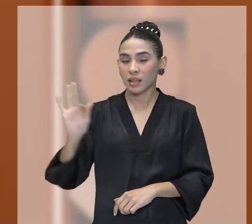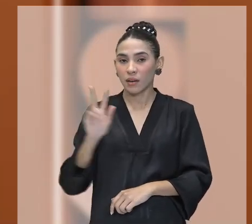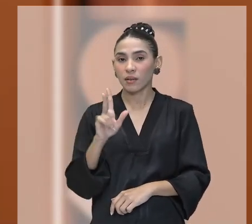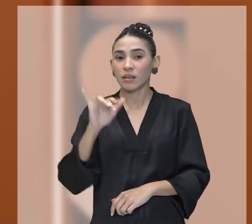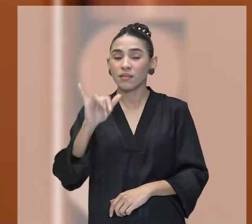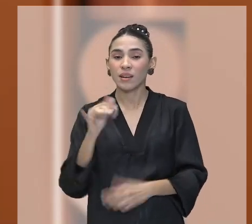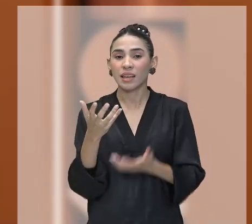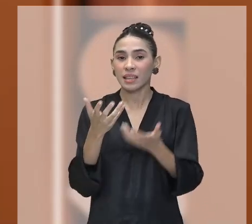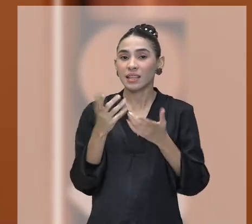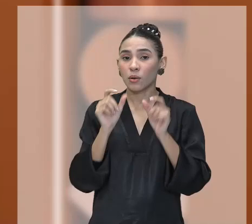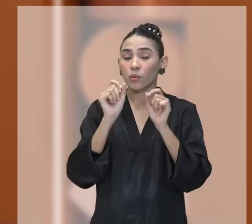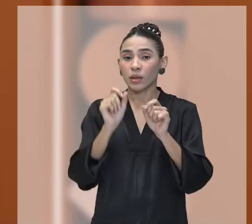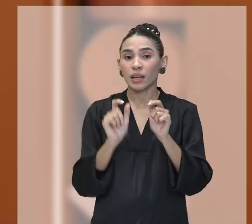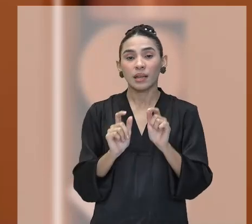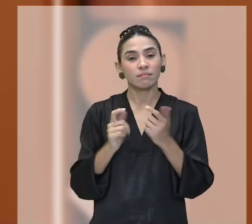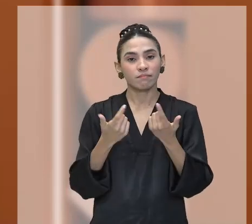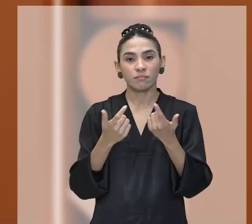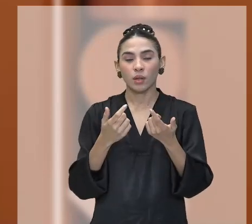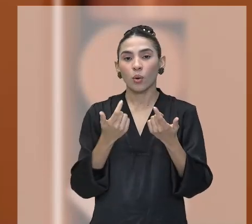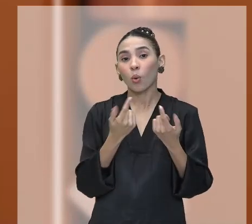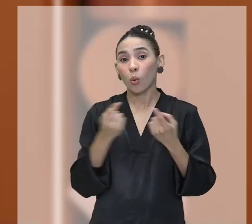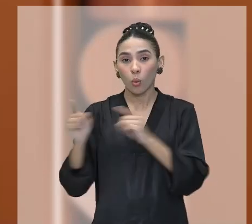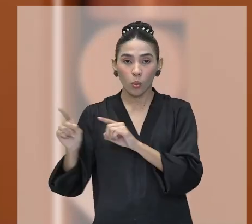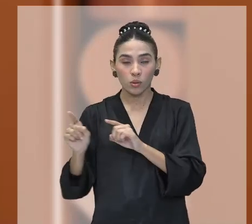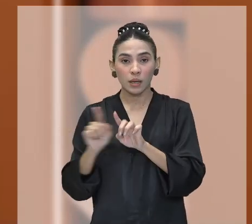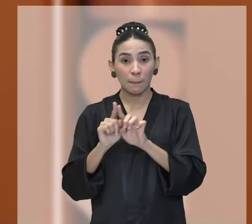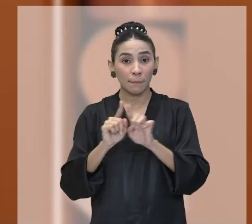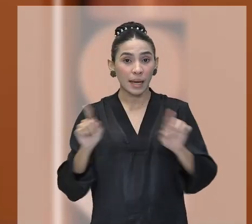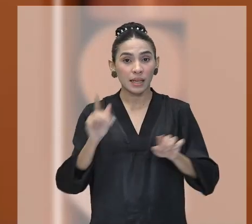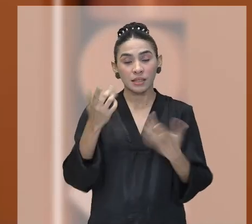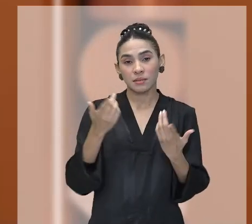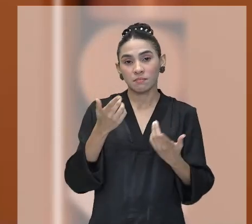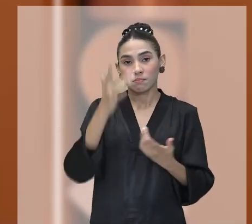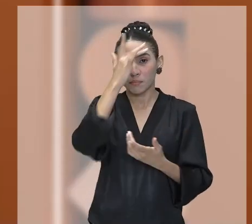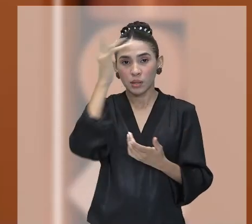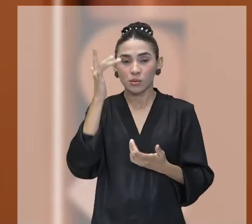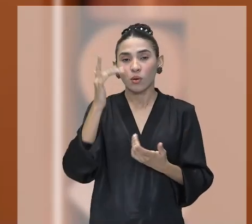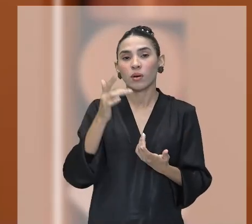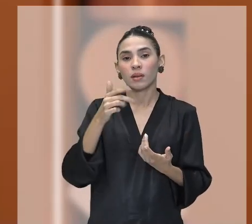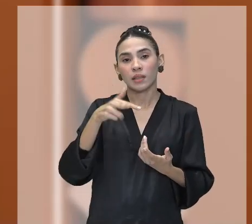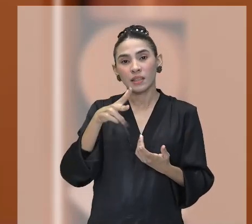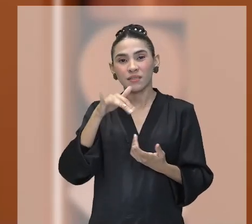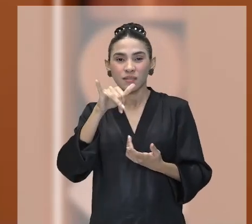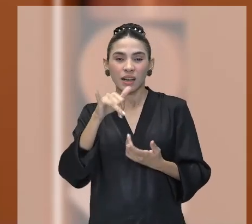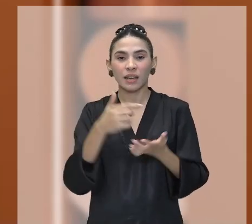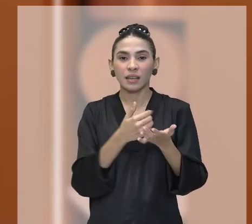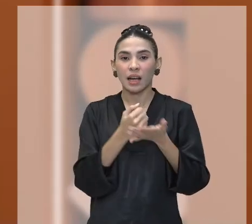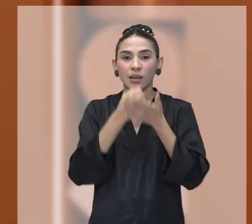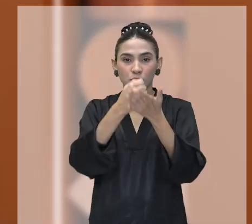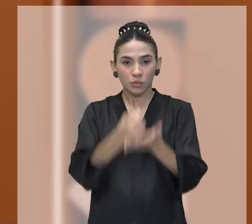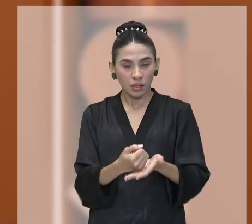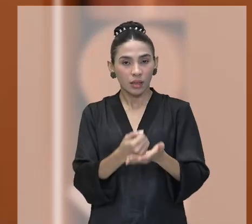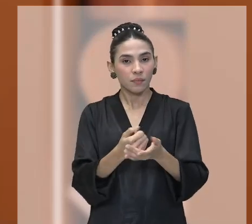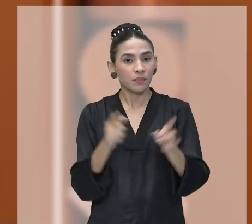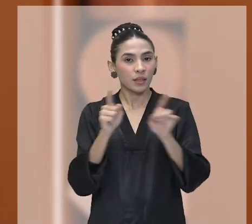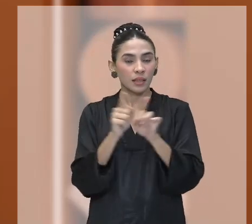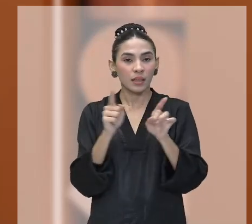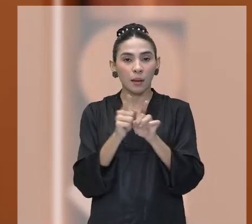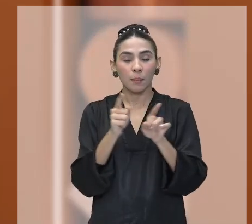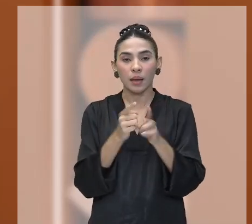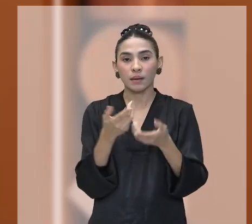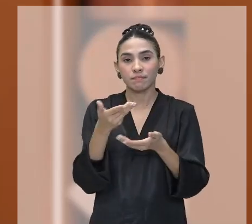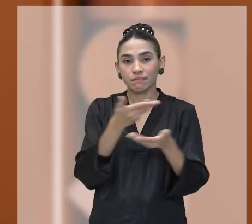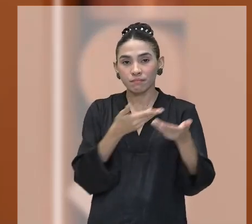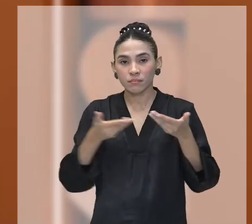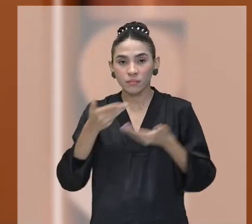lhe reivindicar. E quem vai oferecer essa forma de reivindicação e que vai estar se articulando para isso